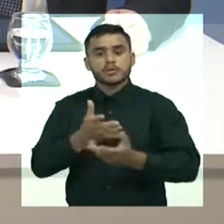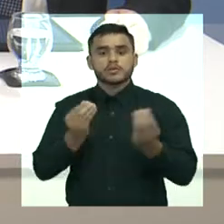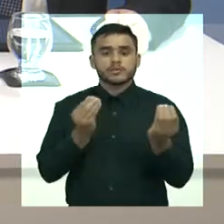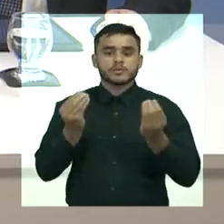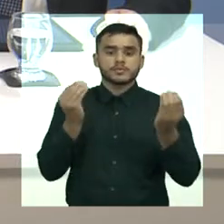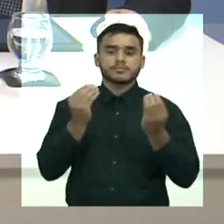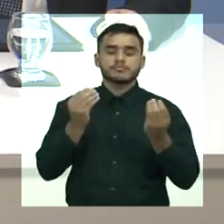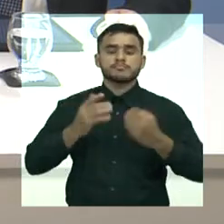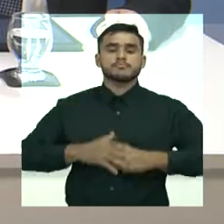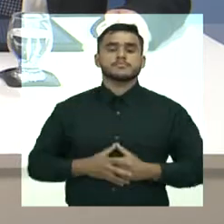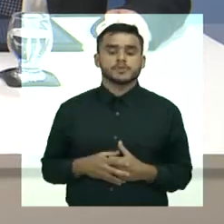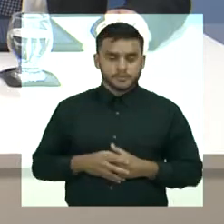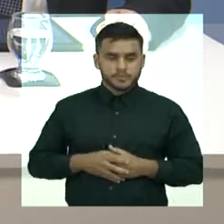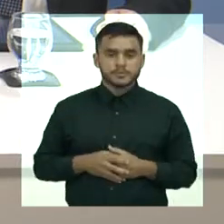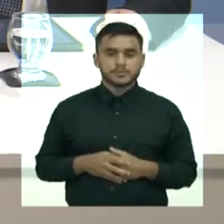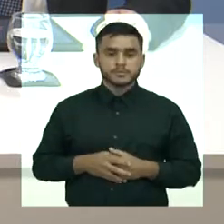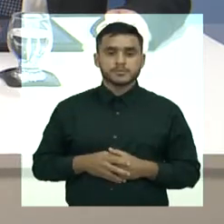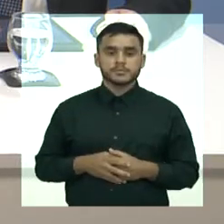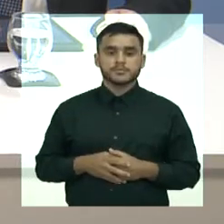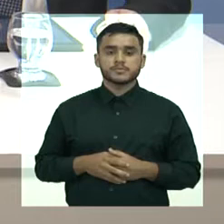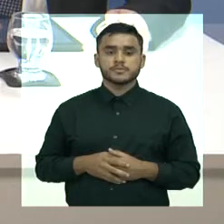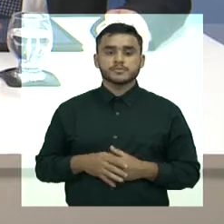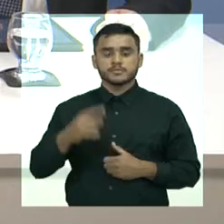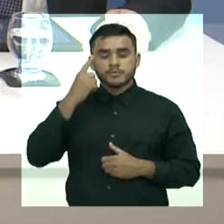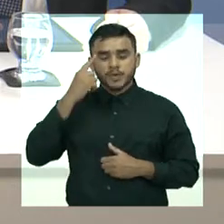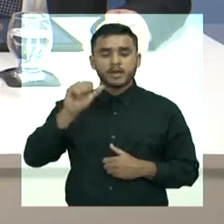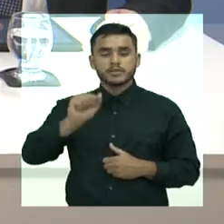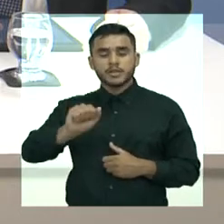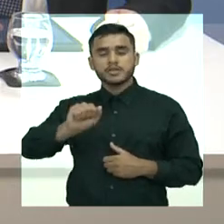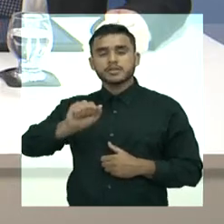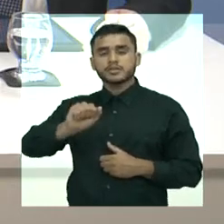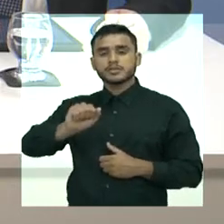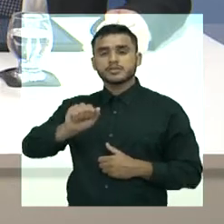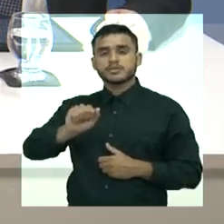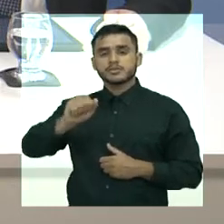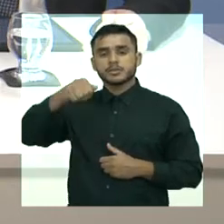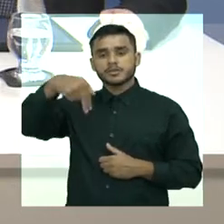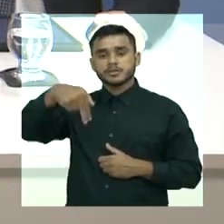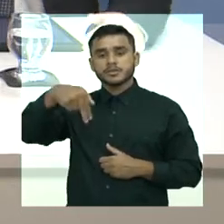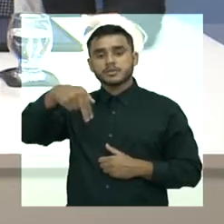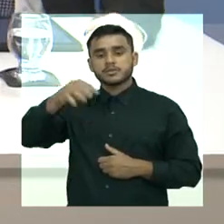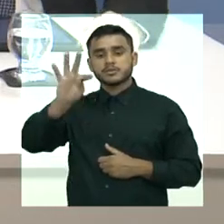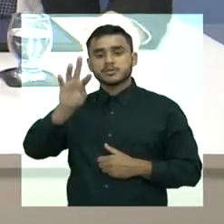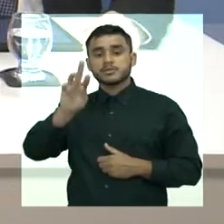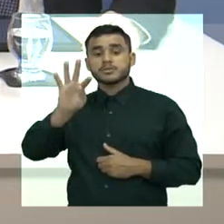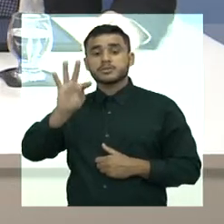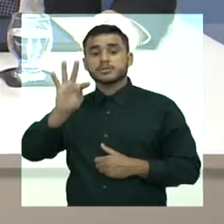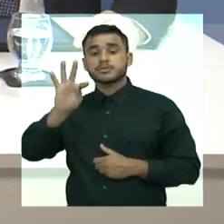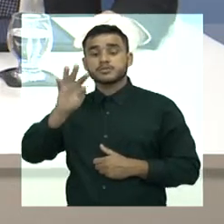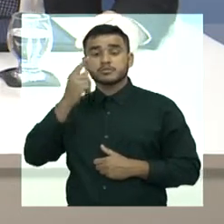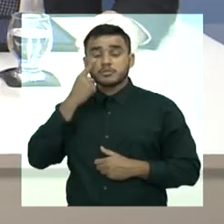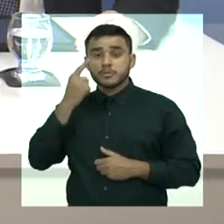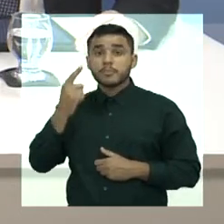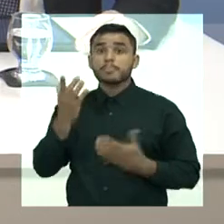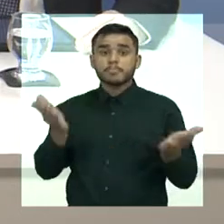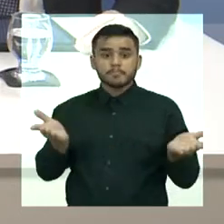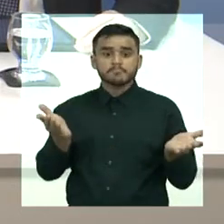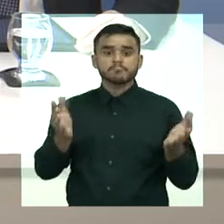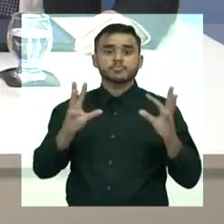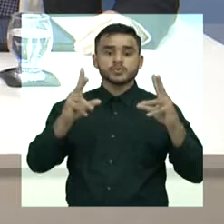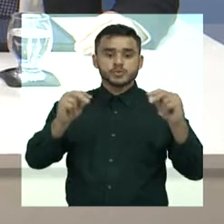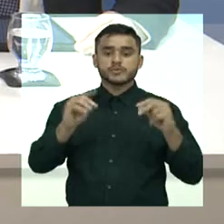Agência Nacional de Transportes Terrestres e a Superintendência da Companhia Nacional de Abastecimento, além da